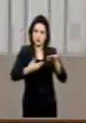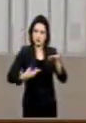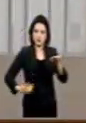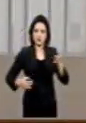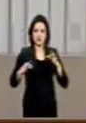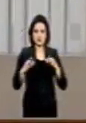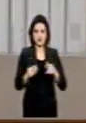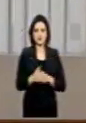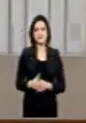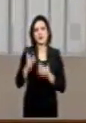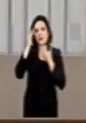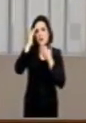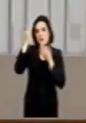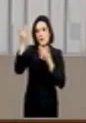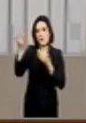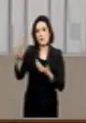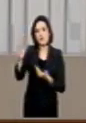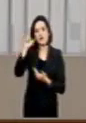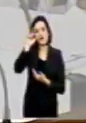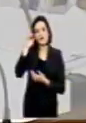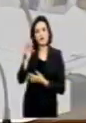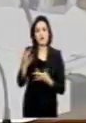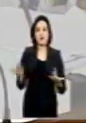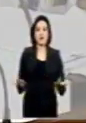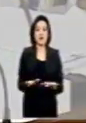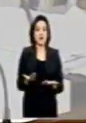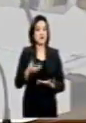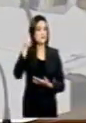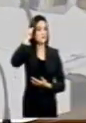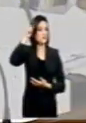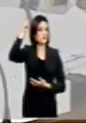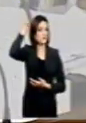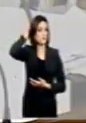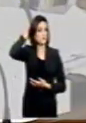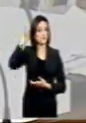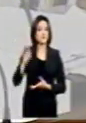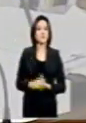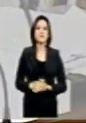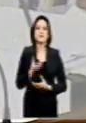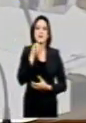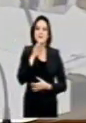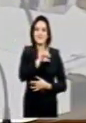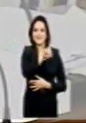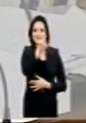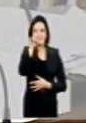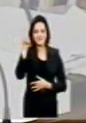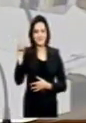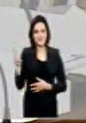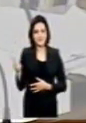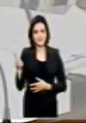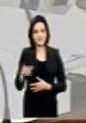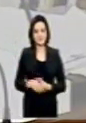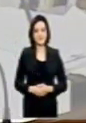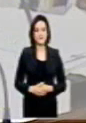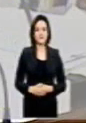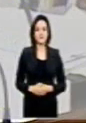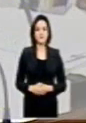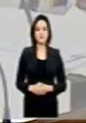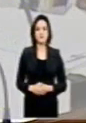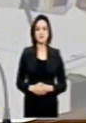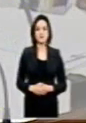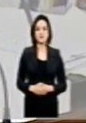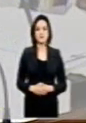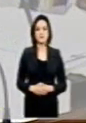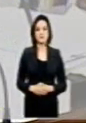ministro Edson Fachin, ministro Alexandre de Moraes. Presidente, bom dia. Presidente, aqui o